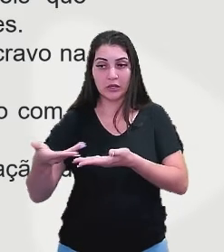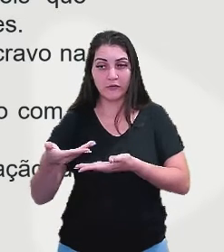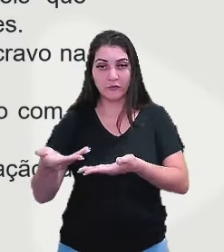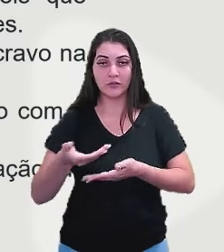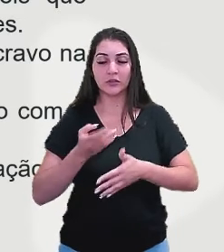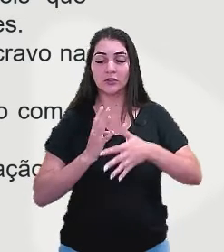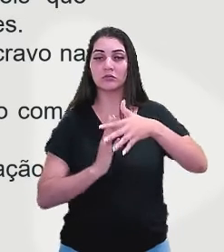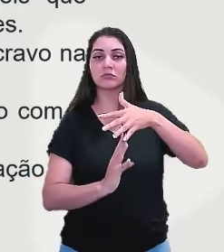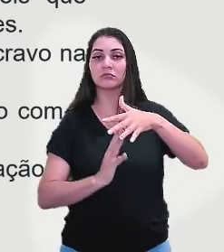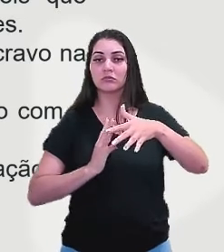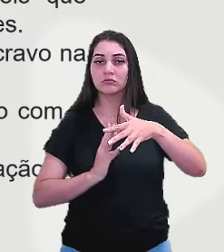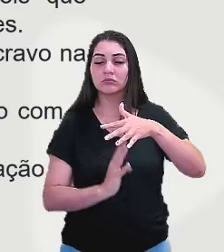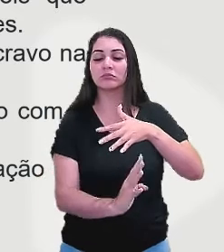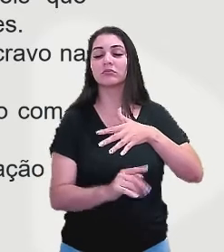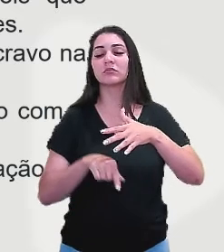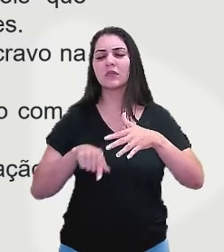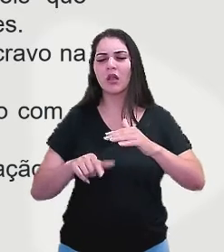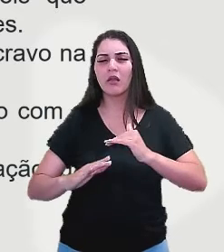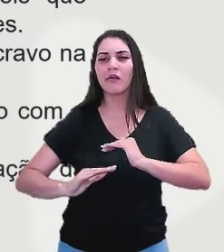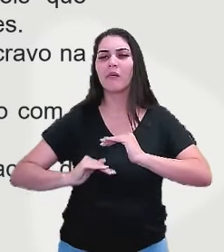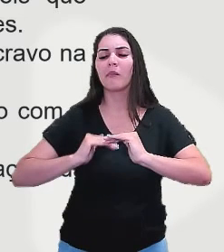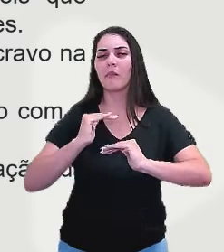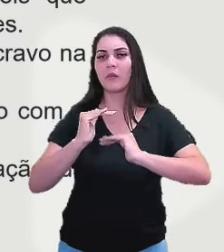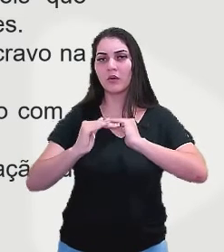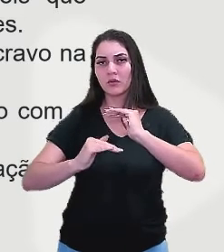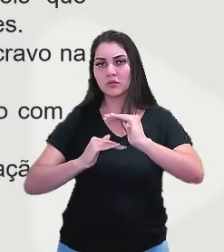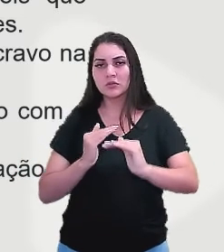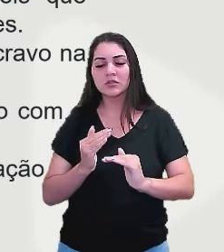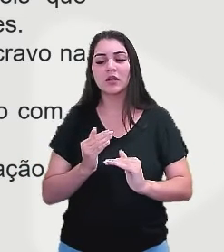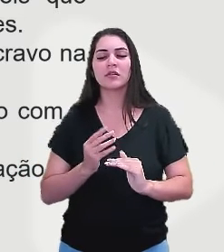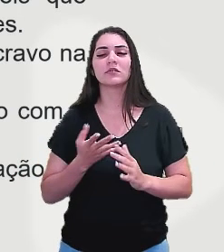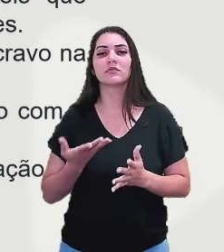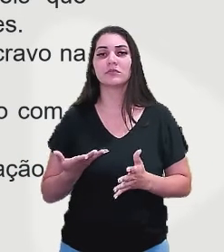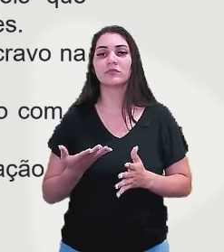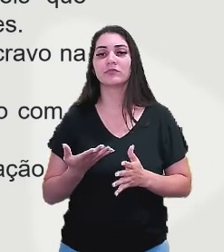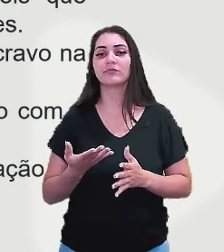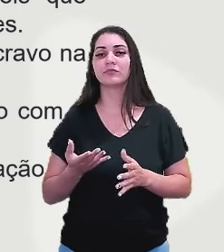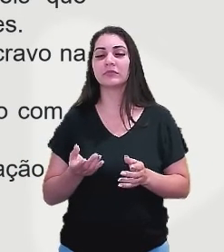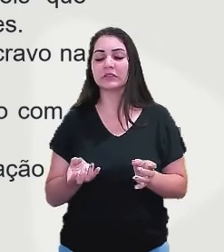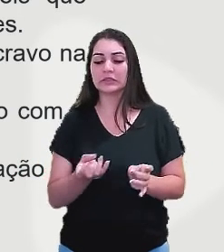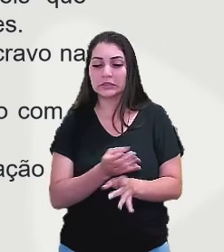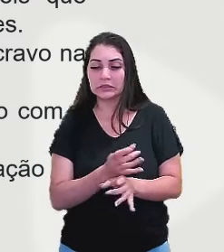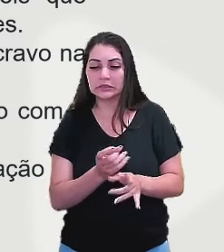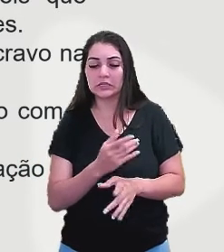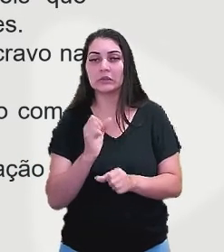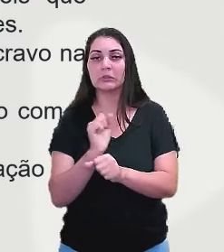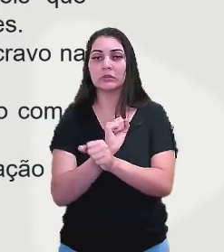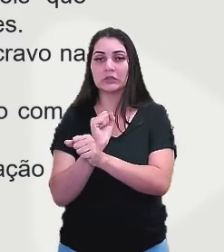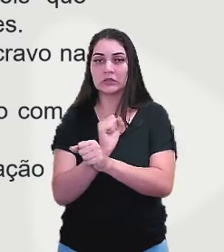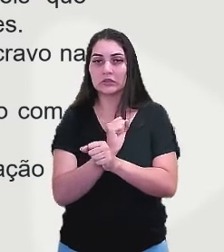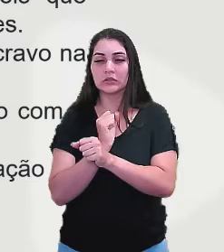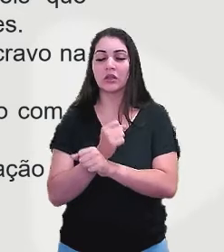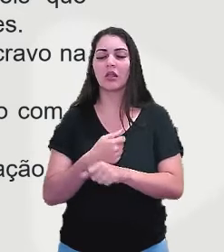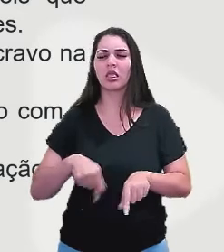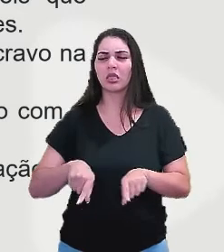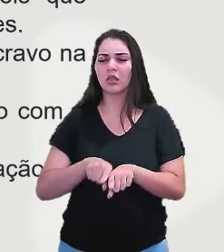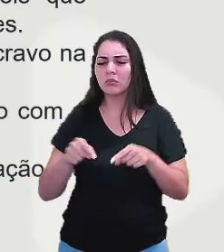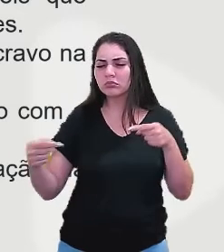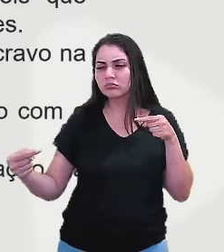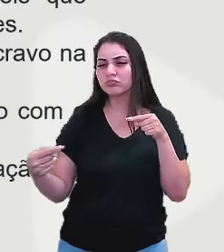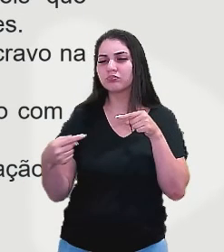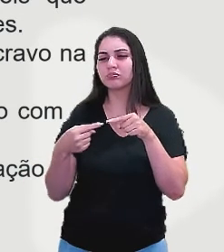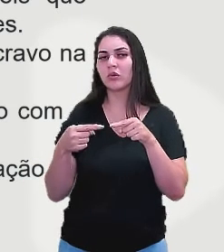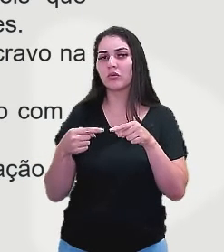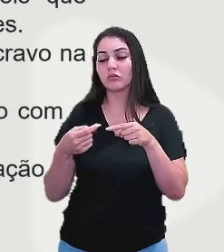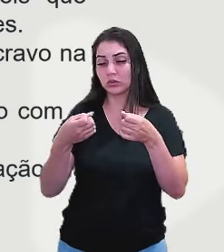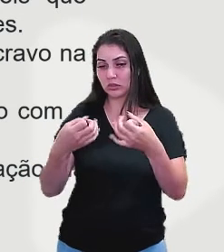com esse processo aí de extinção da escravidão também é um ponto que,